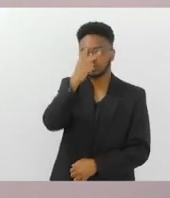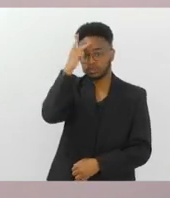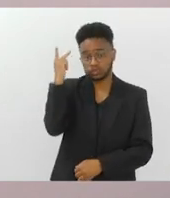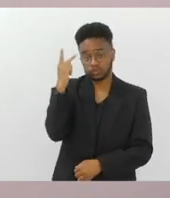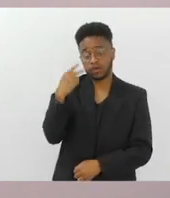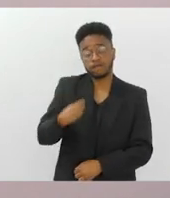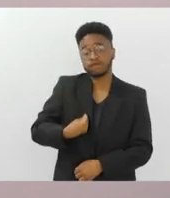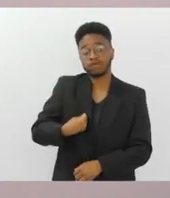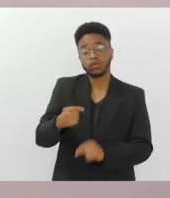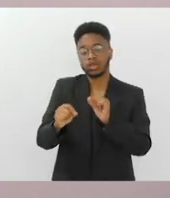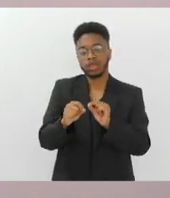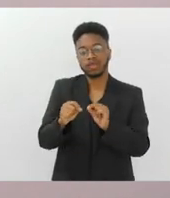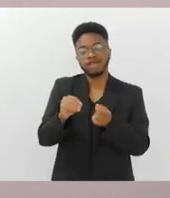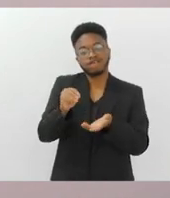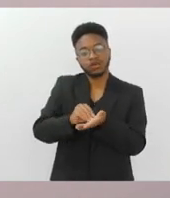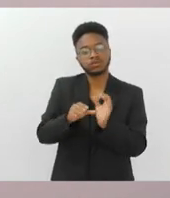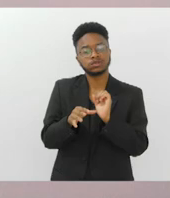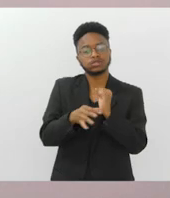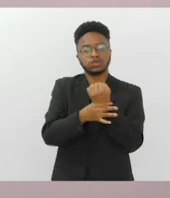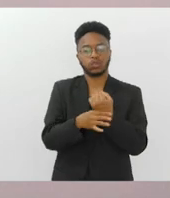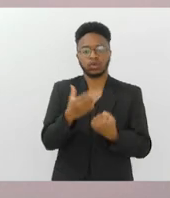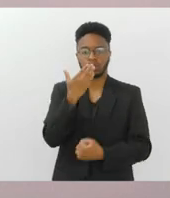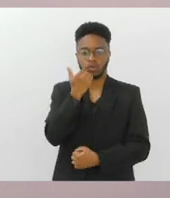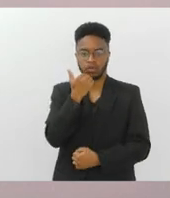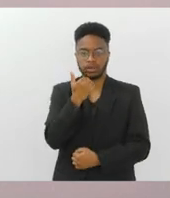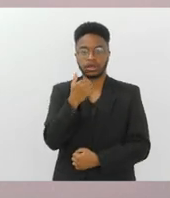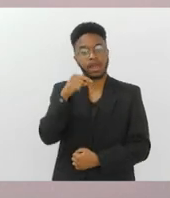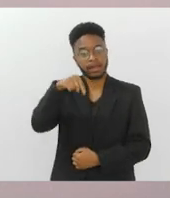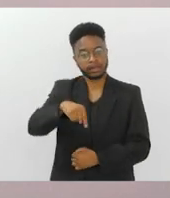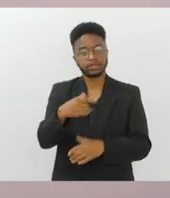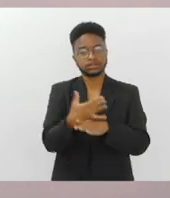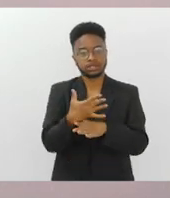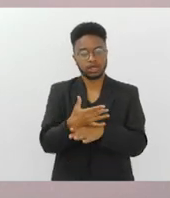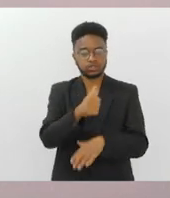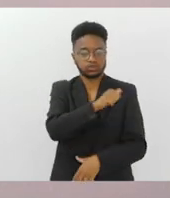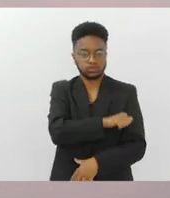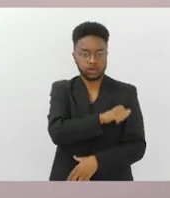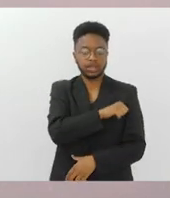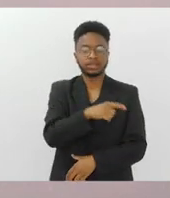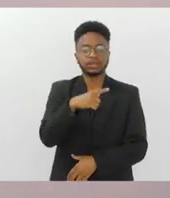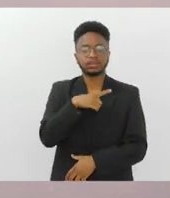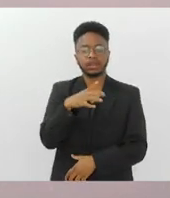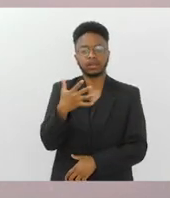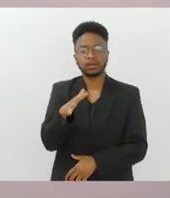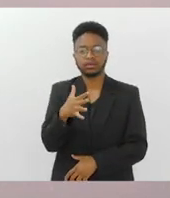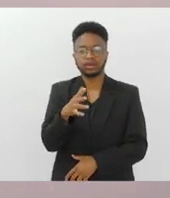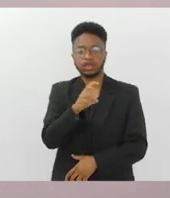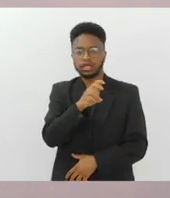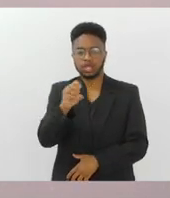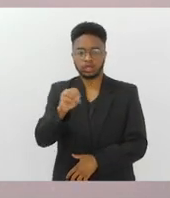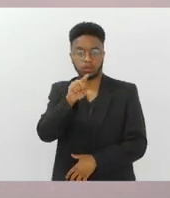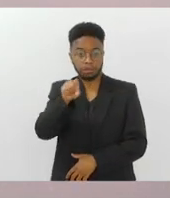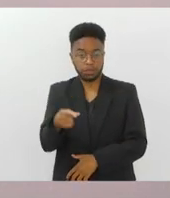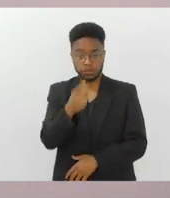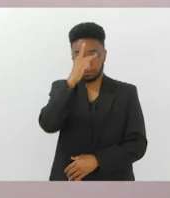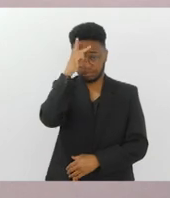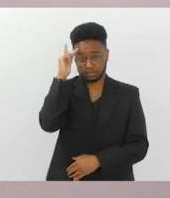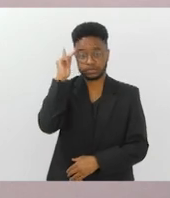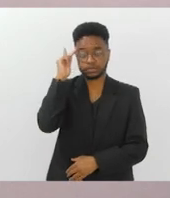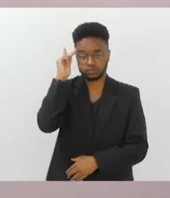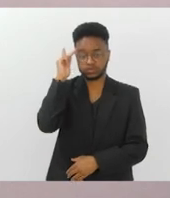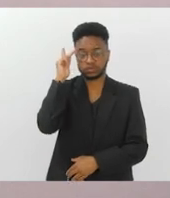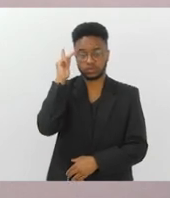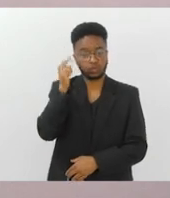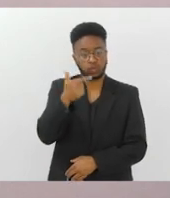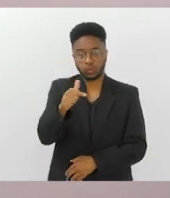de insegurança alimentar. Na cidade do Rio de Janeiro, a gente chega a cerca de 500 mil pessoas